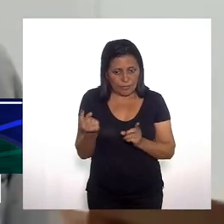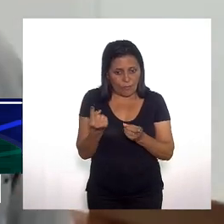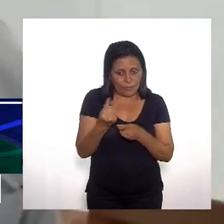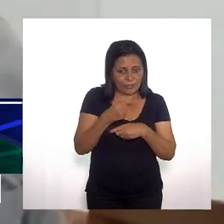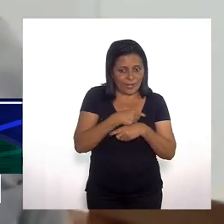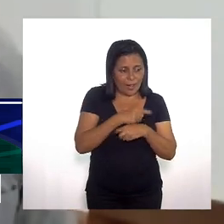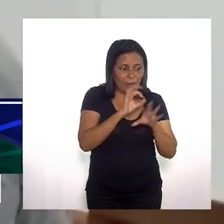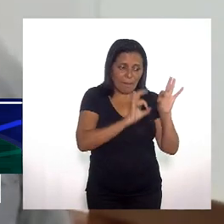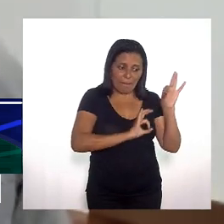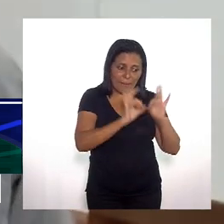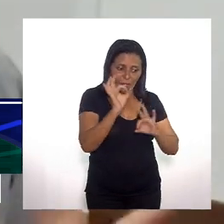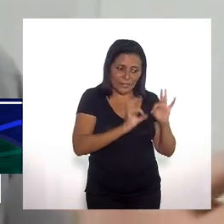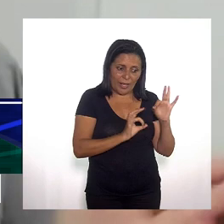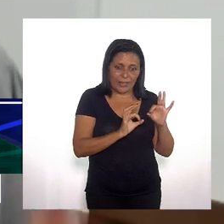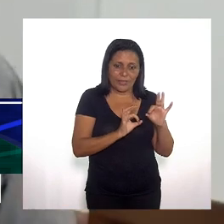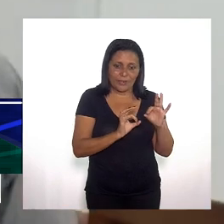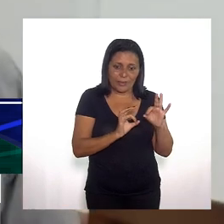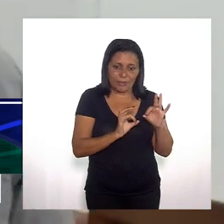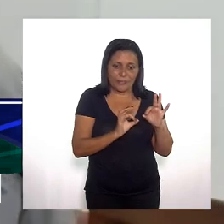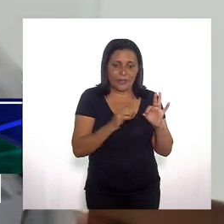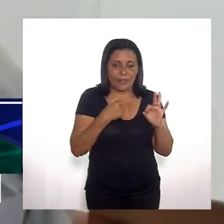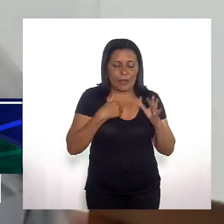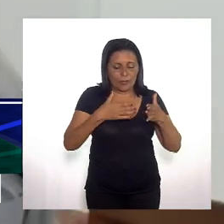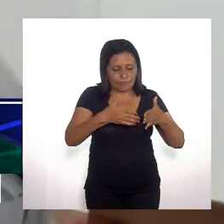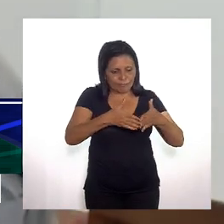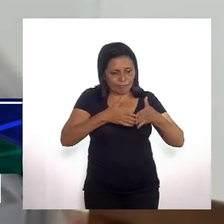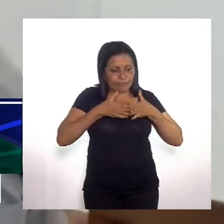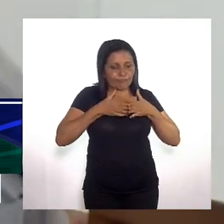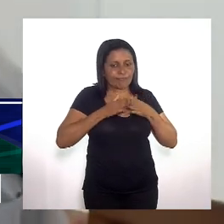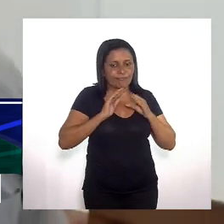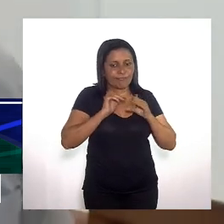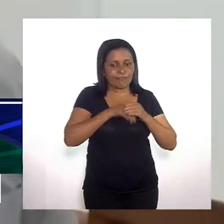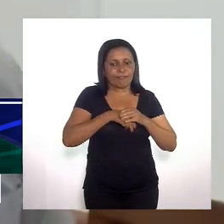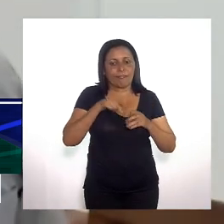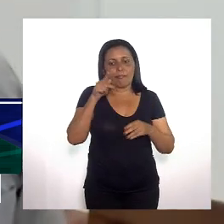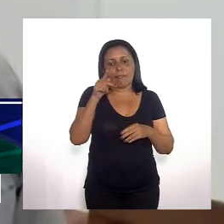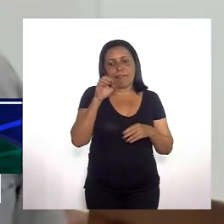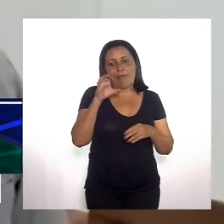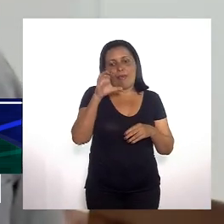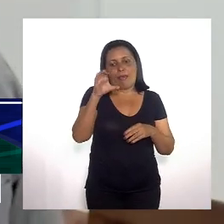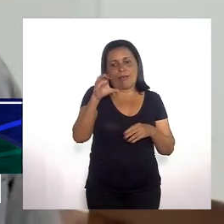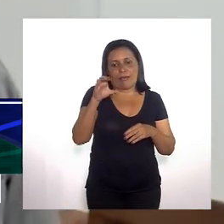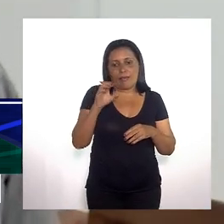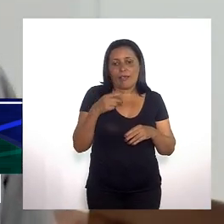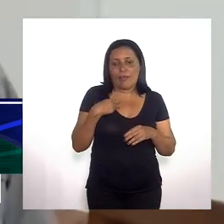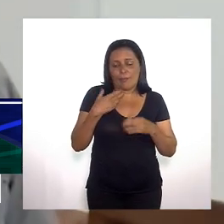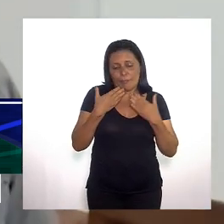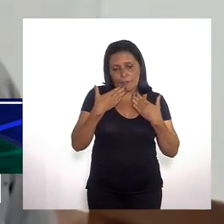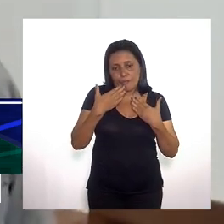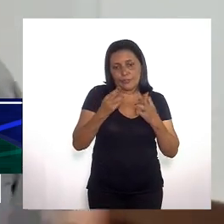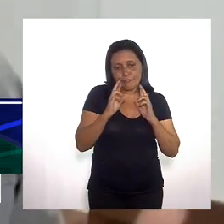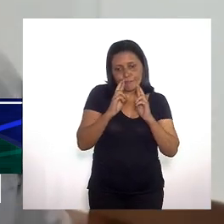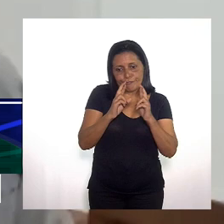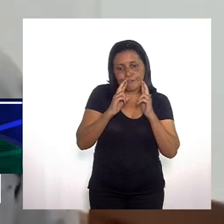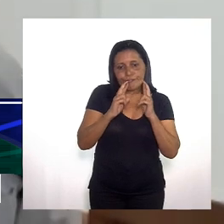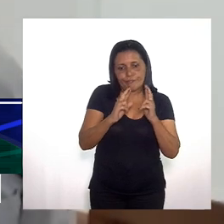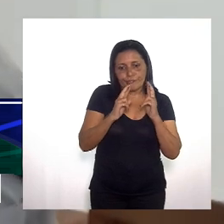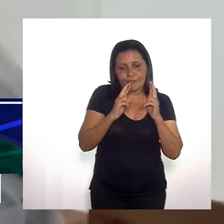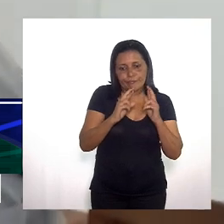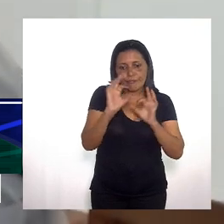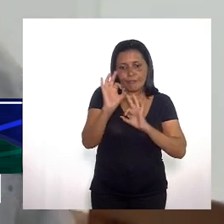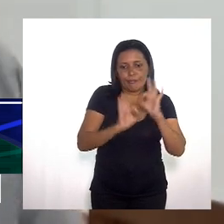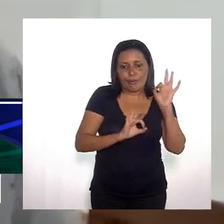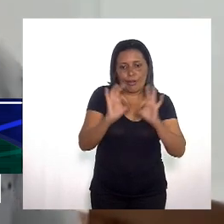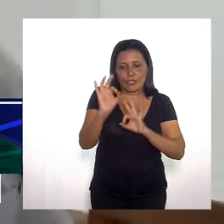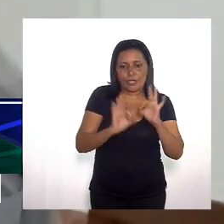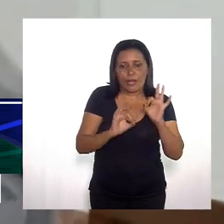seus projetos, o Novo vai se abster nessa PEC e torcendo para que o projeto de